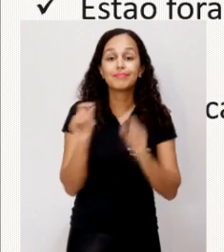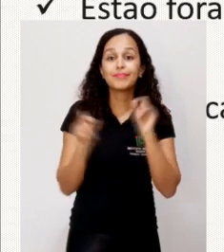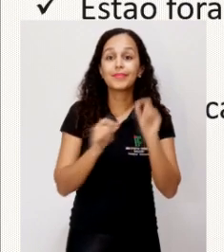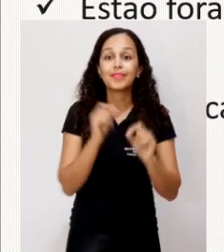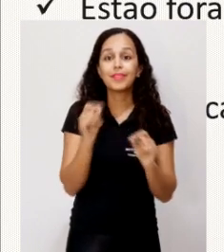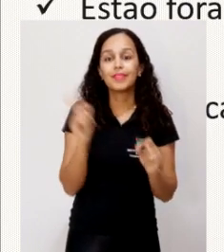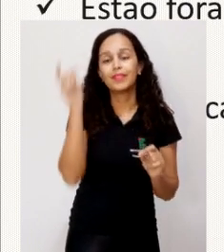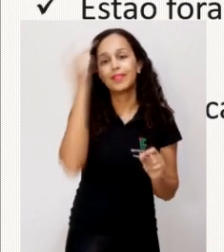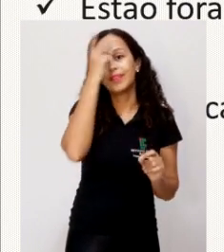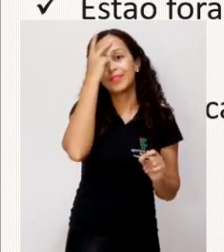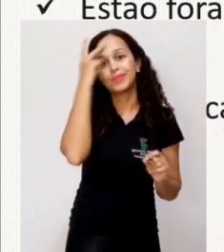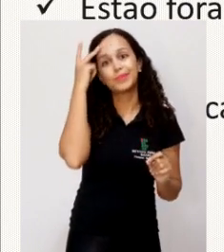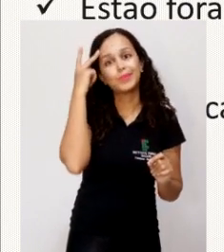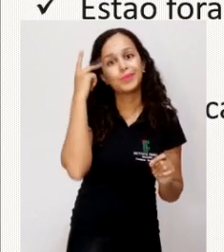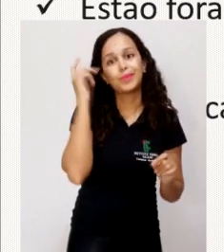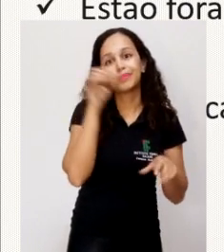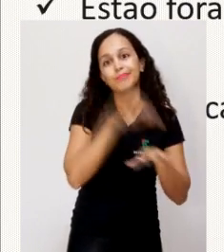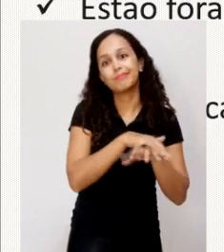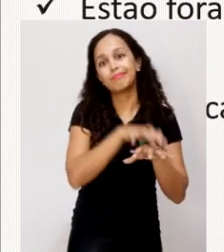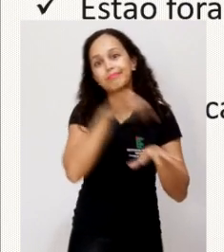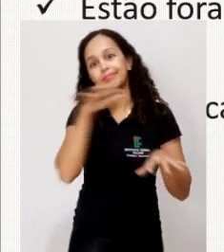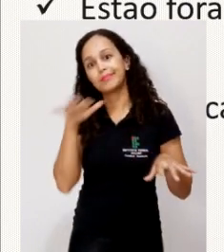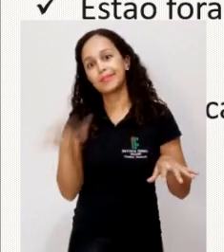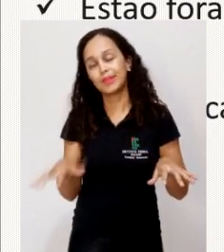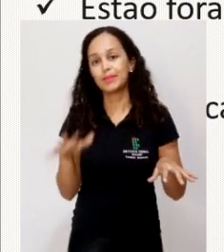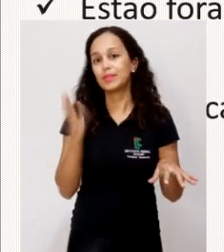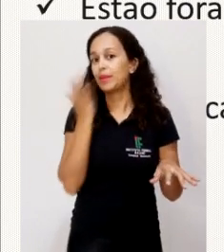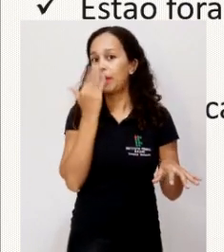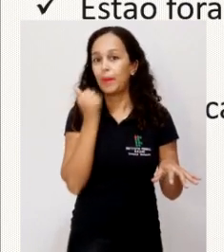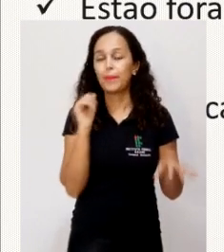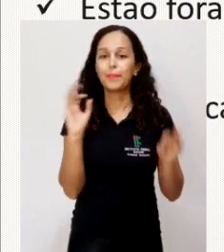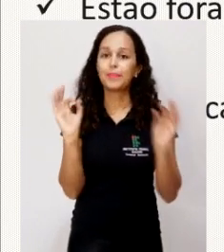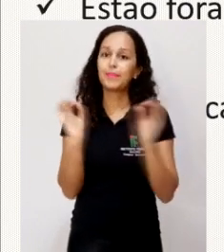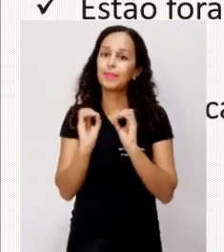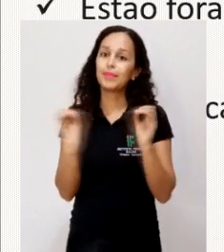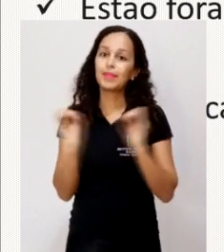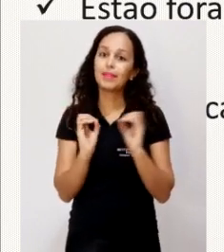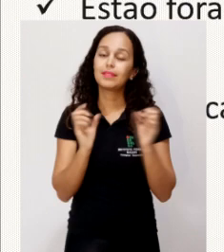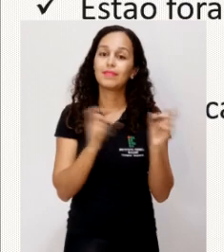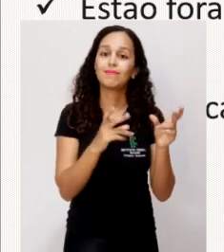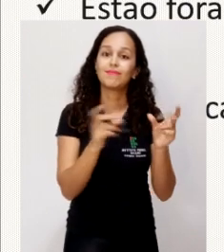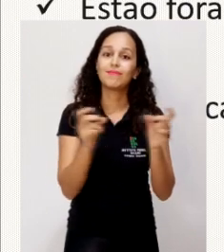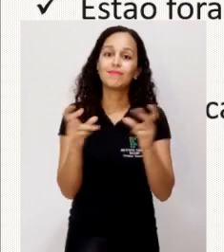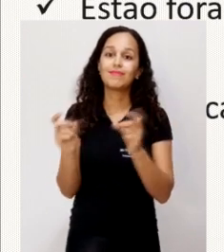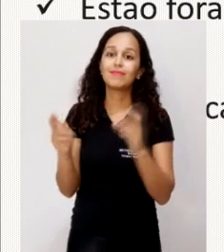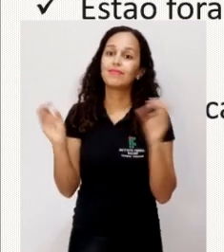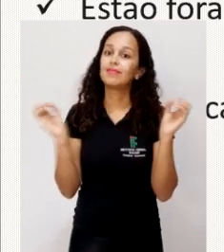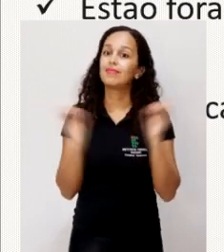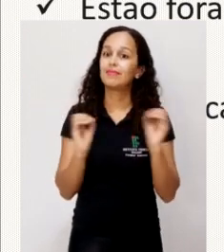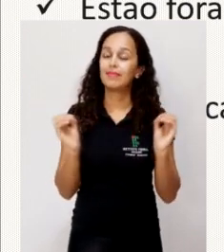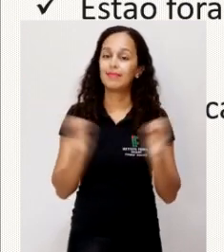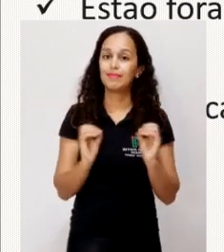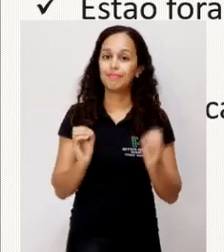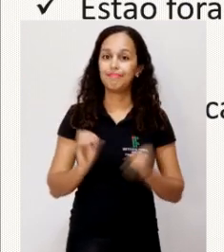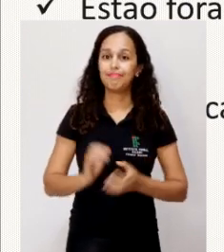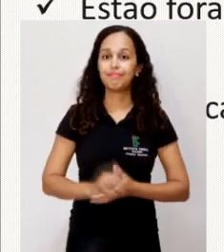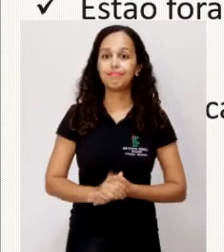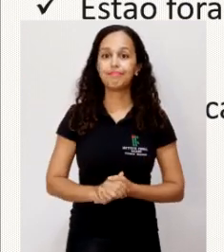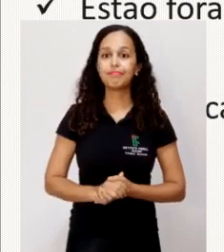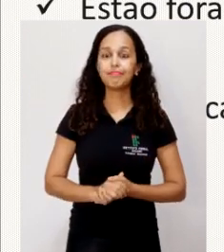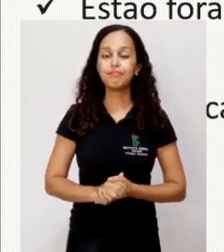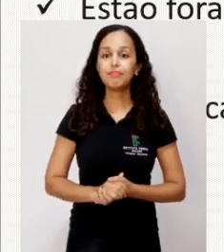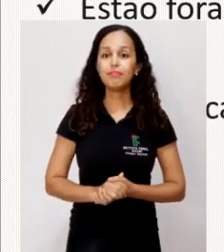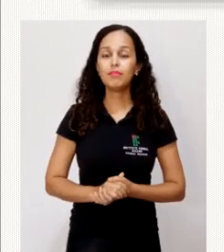e, consequentemente, excluídas, né, economicamente falando, elas não são exploradas, elas não fazem parte do giro da economia